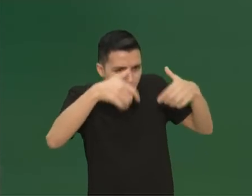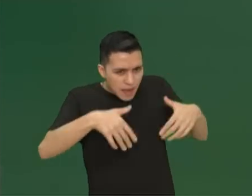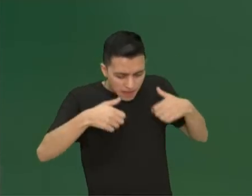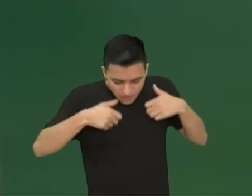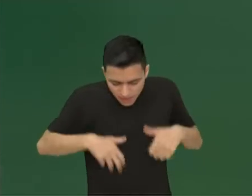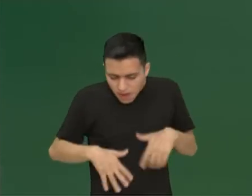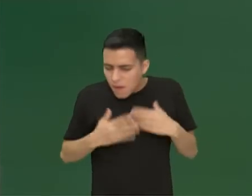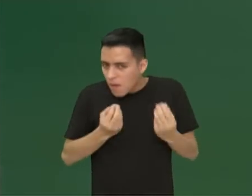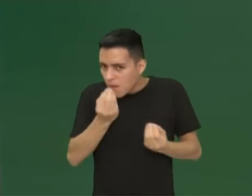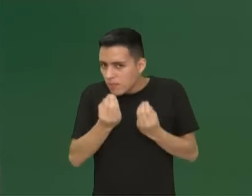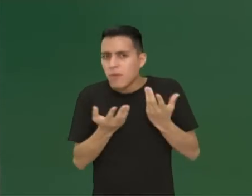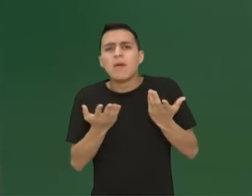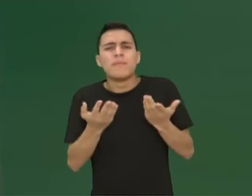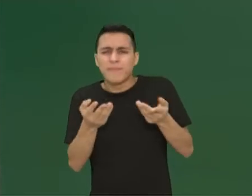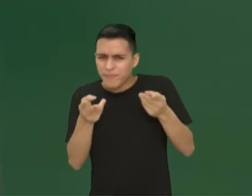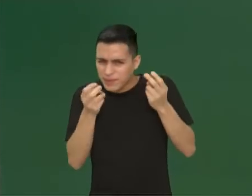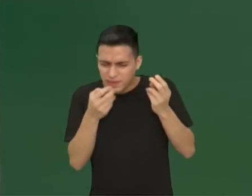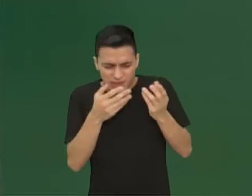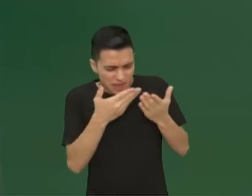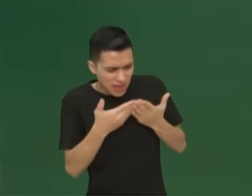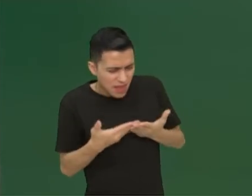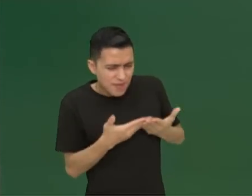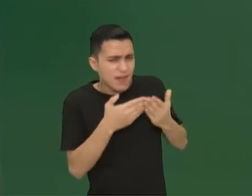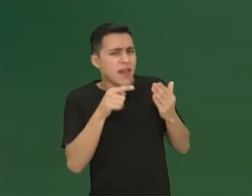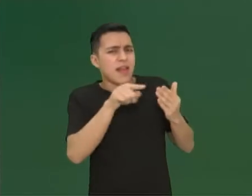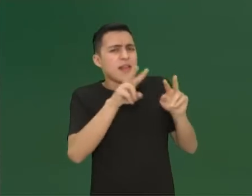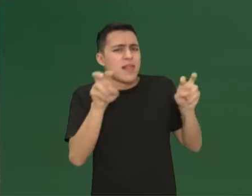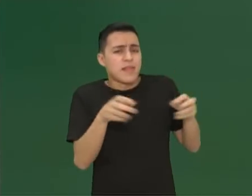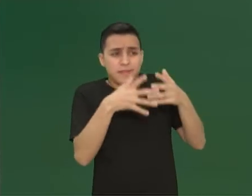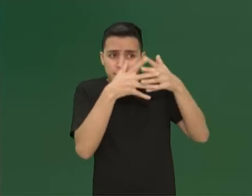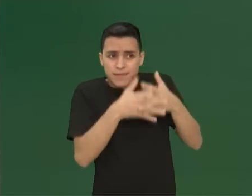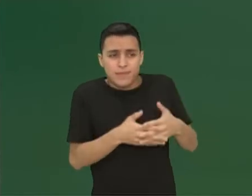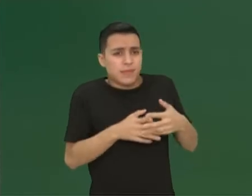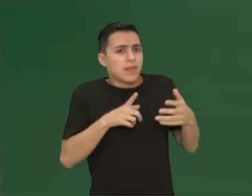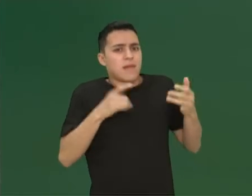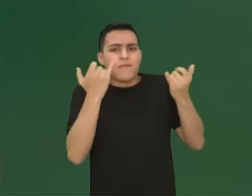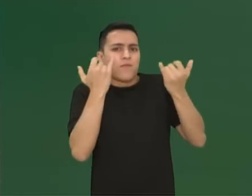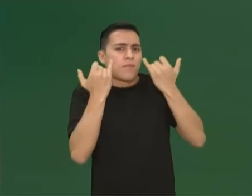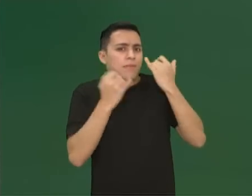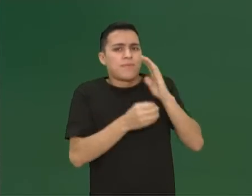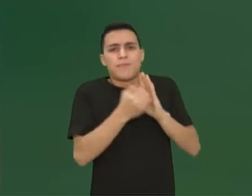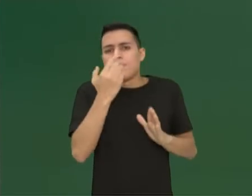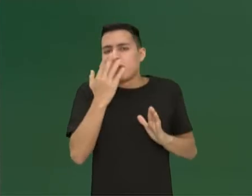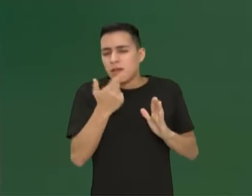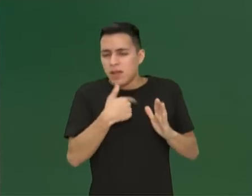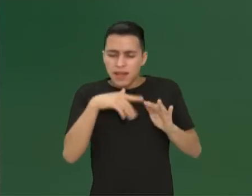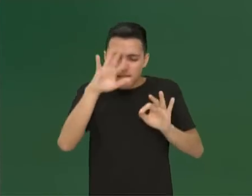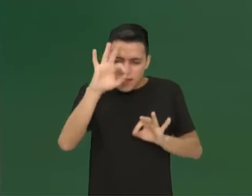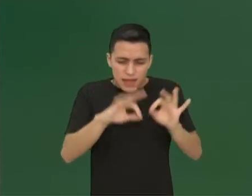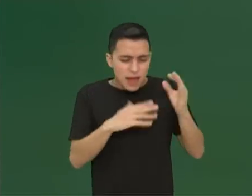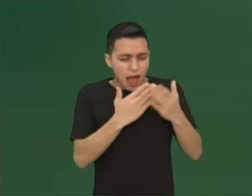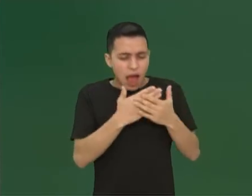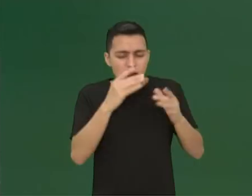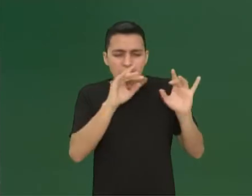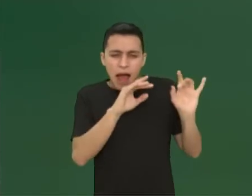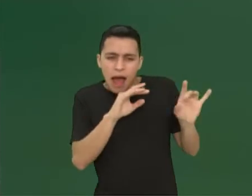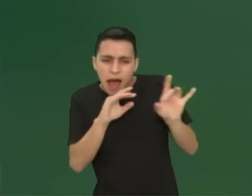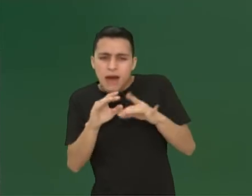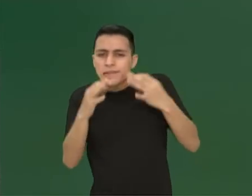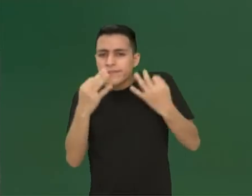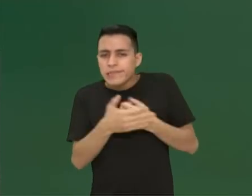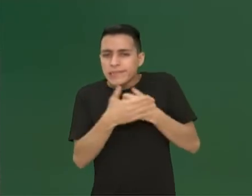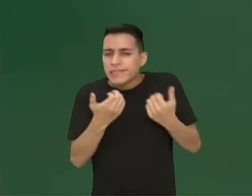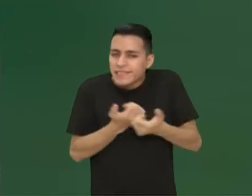perceberam como esse assunto é complexo, cheio de informações? E eu preparei cada aula com carinho para vocês.